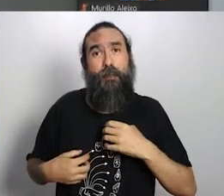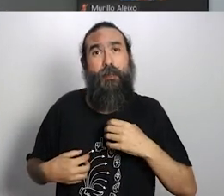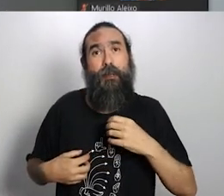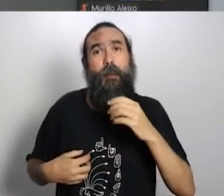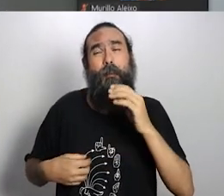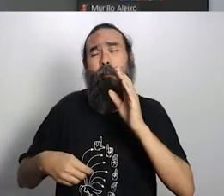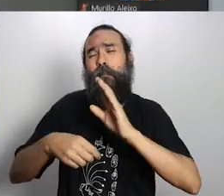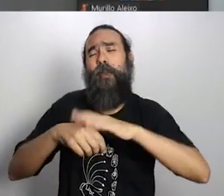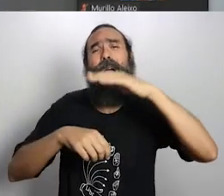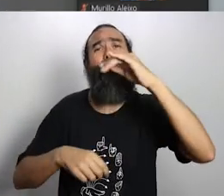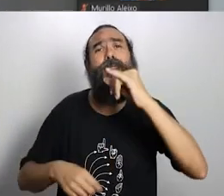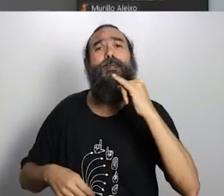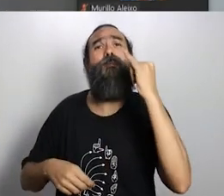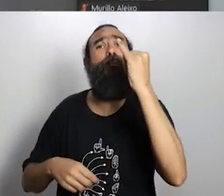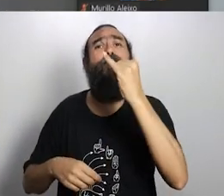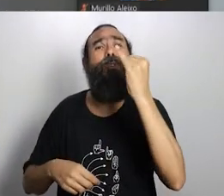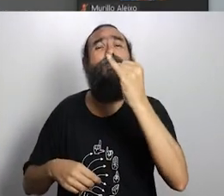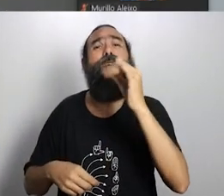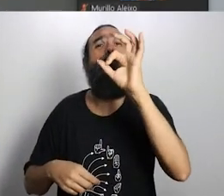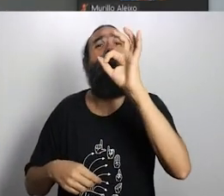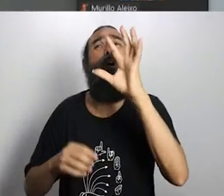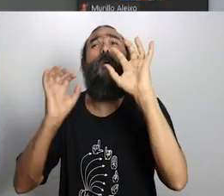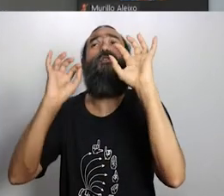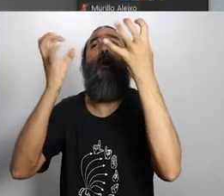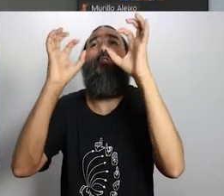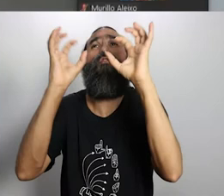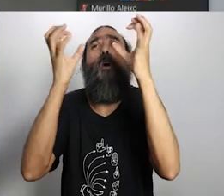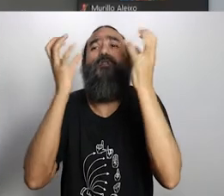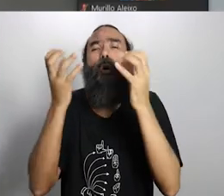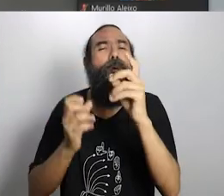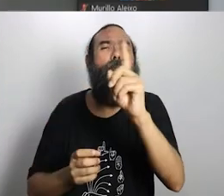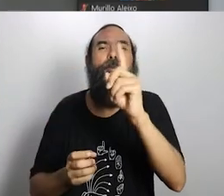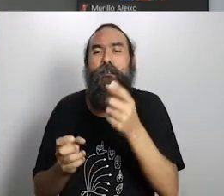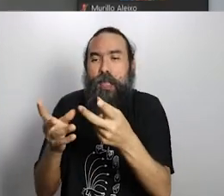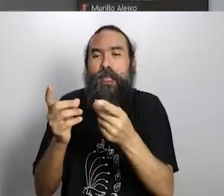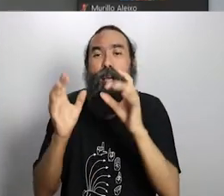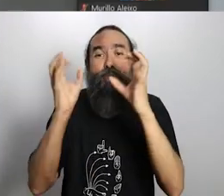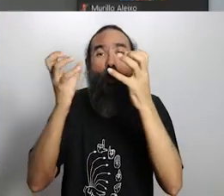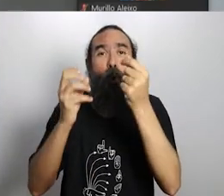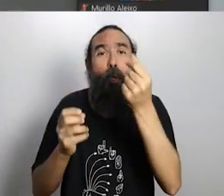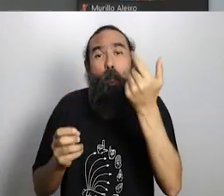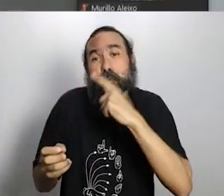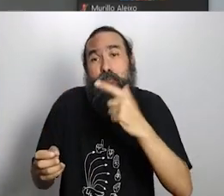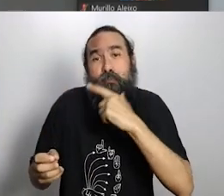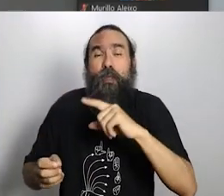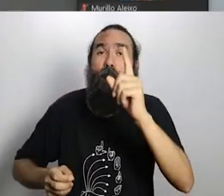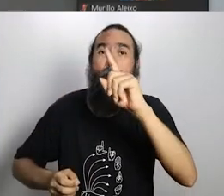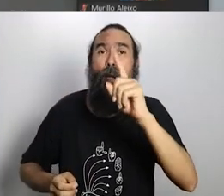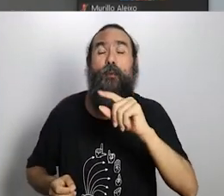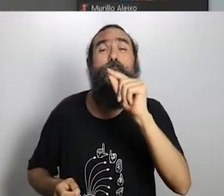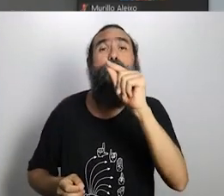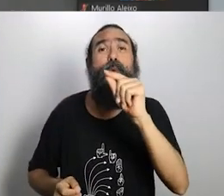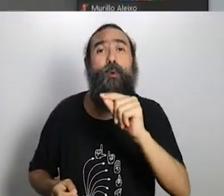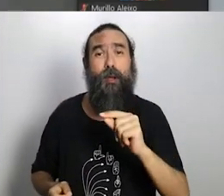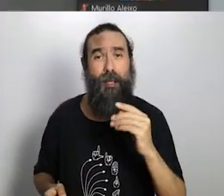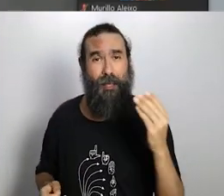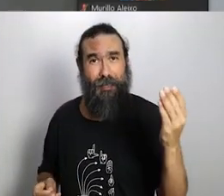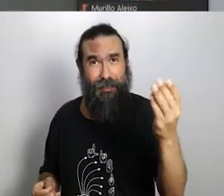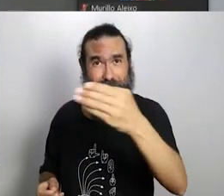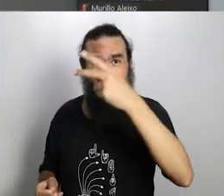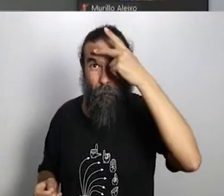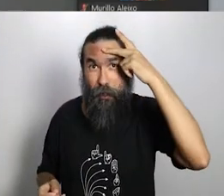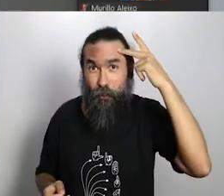têm a informação, vamos dizer assim, do mercado. Então, você pega uma artista como Lia para inserir ela na competição de